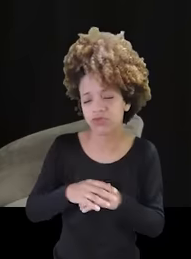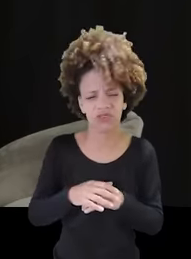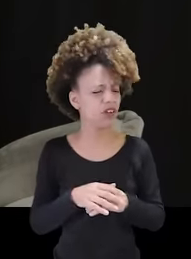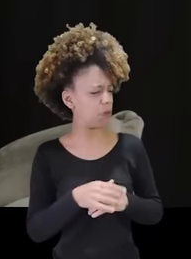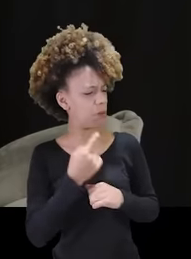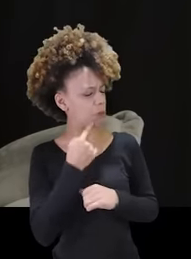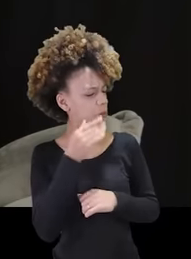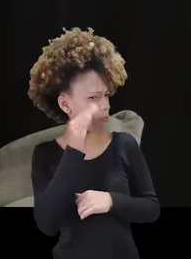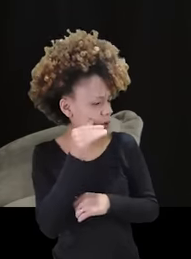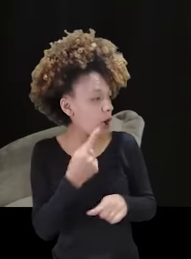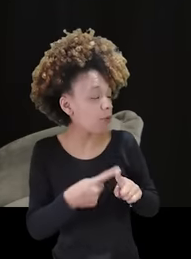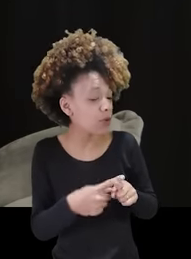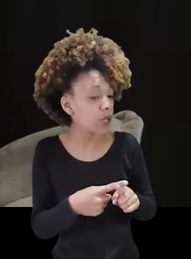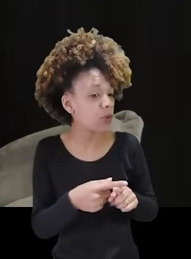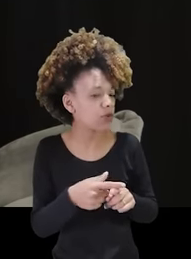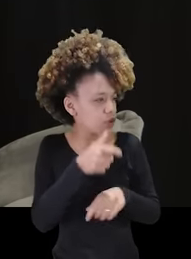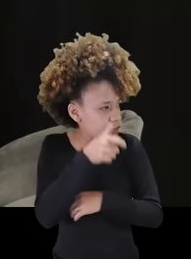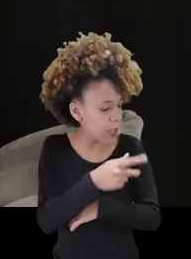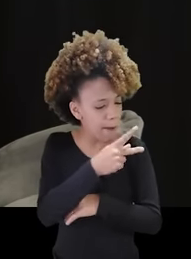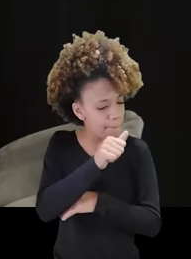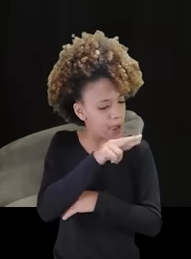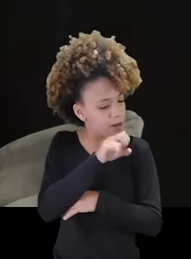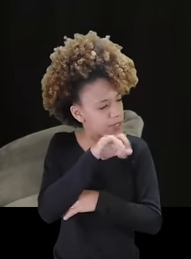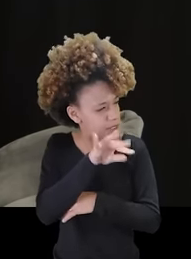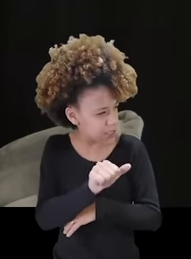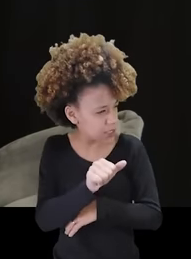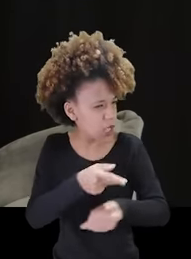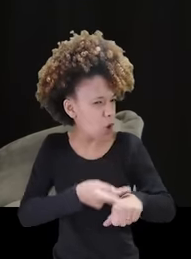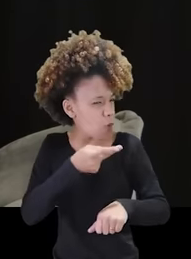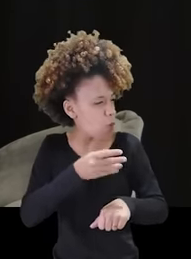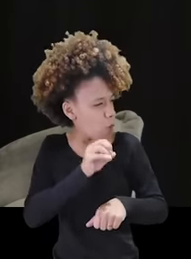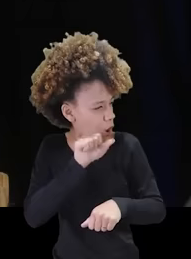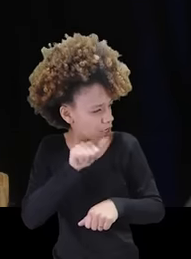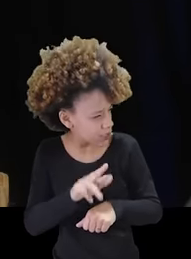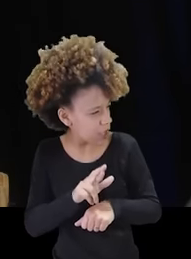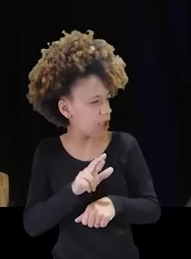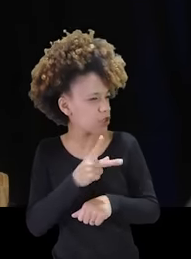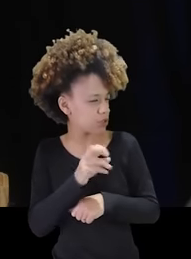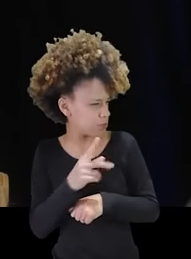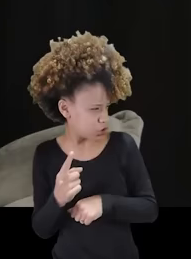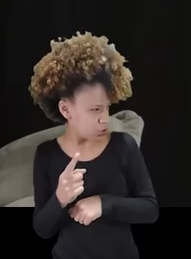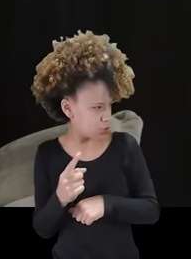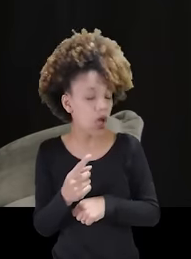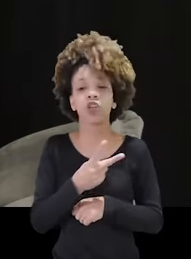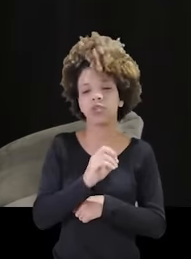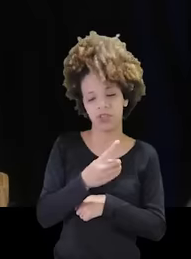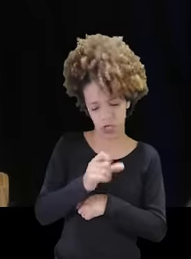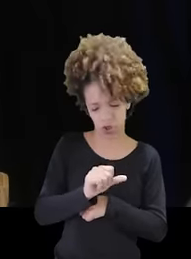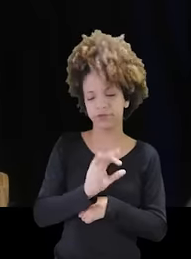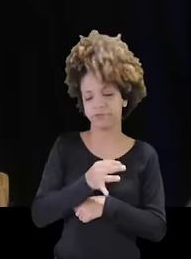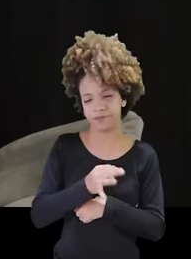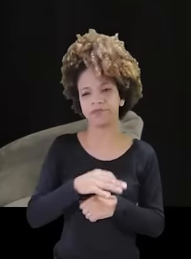é mas olha que curioso porque quando eu vi o parasita que é o filme que ganhou Oscar Acho que em 2021 né foi 2021 em 2019 então